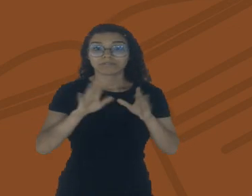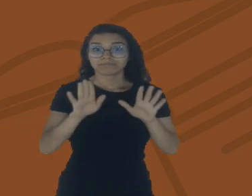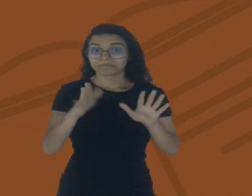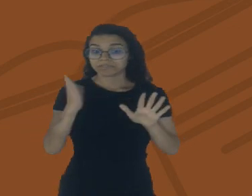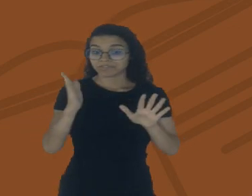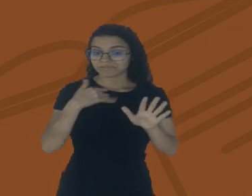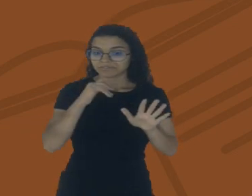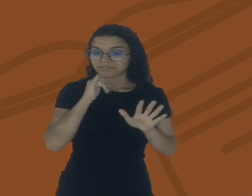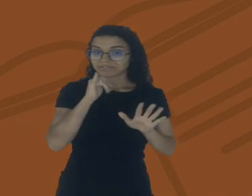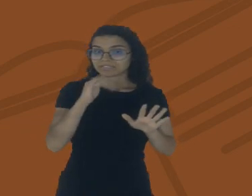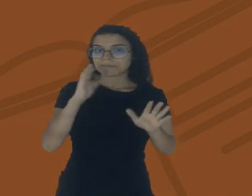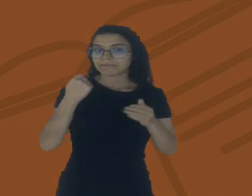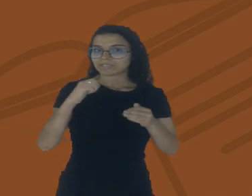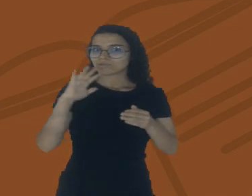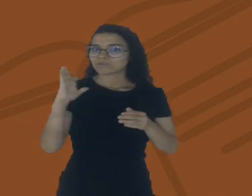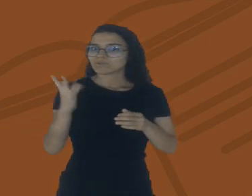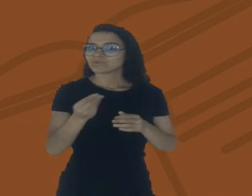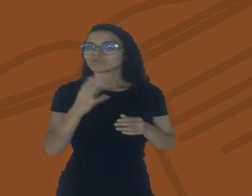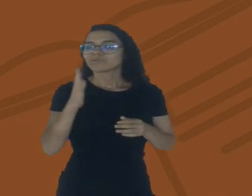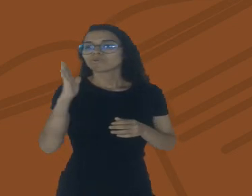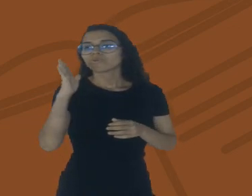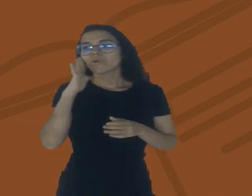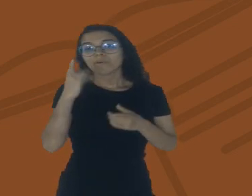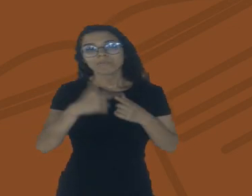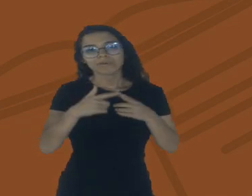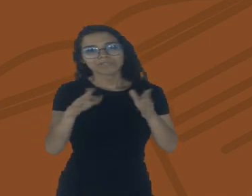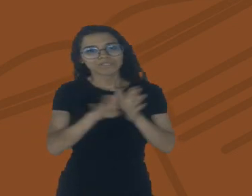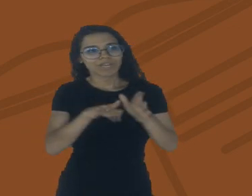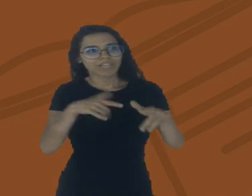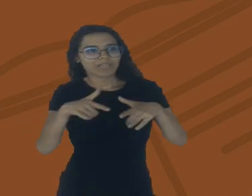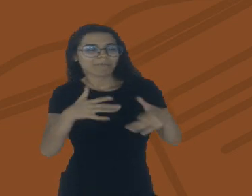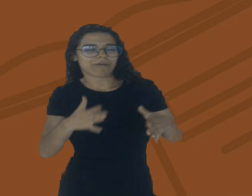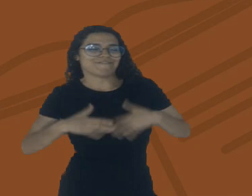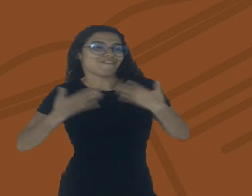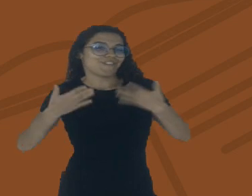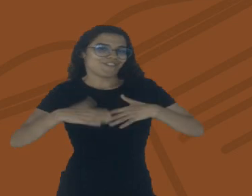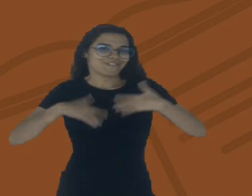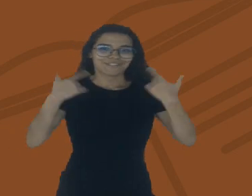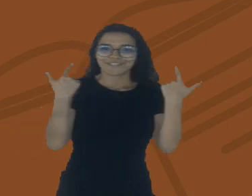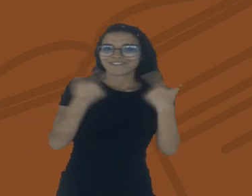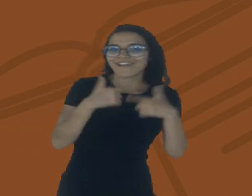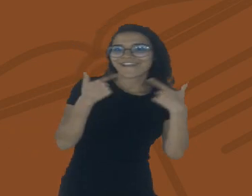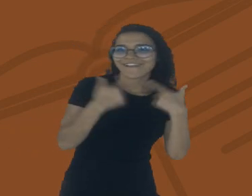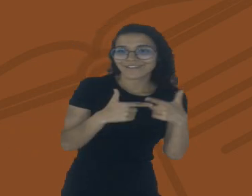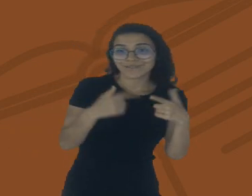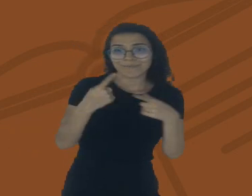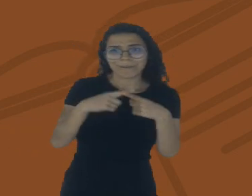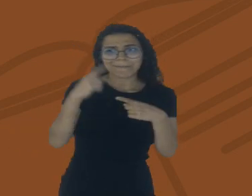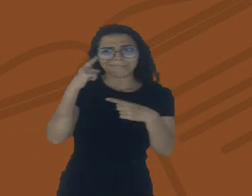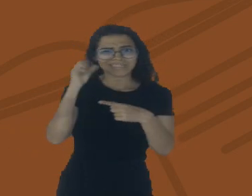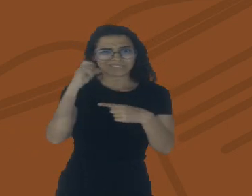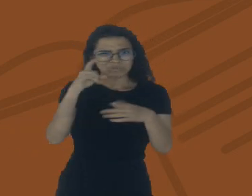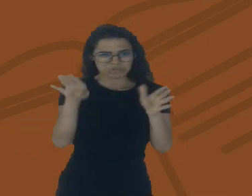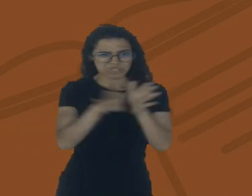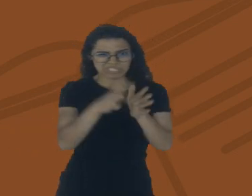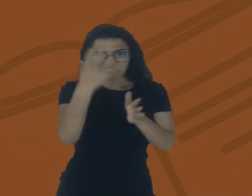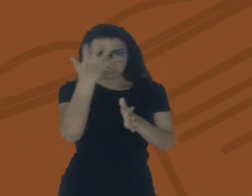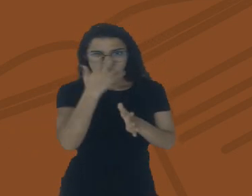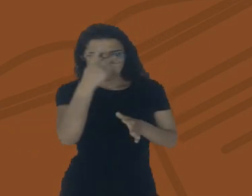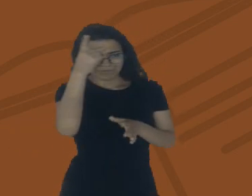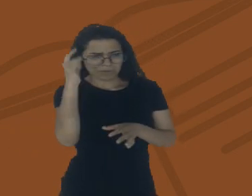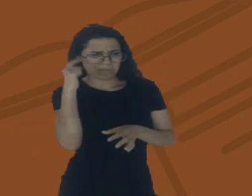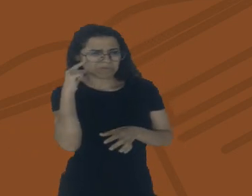chegar no ambiente de trabalho da gente tudo feliz, né? Tudo rindo, né? Porque imagina você chegar todo mal-humorado, a pessoa pergunta, meu Deus, o que